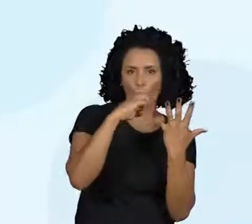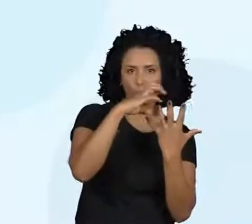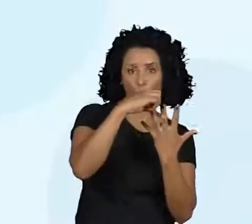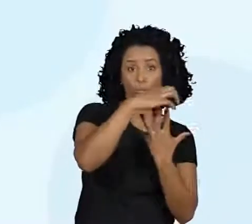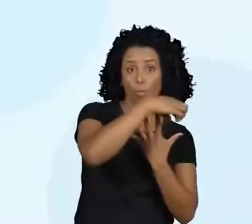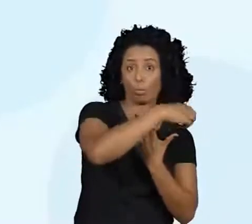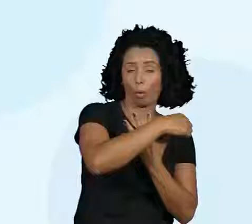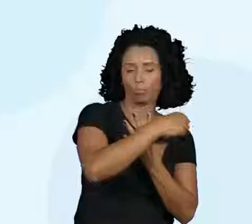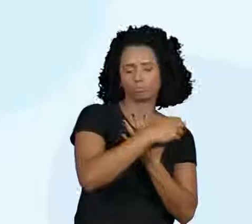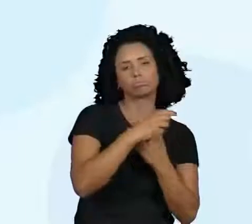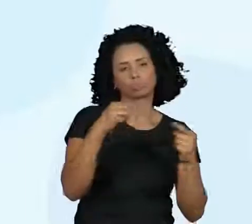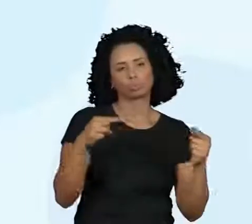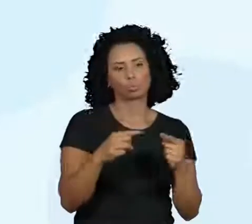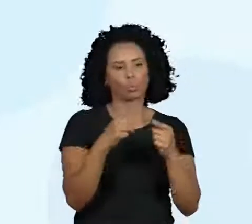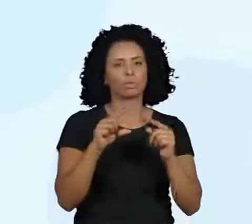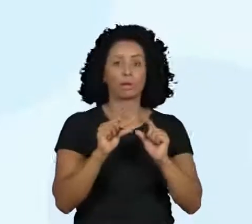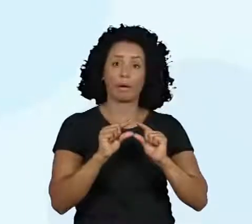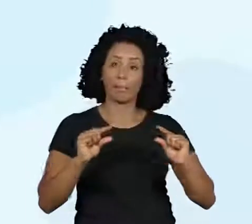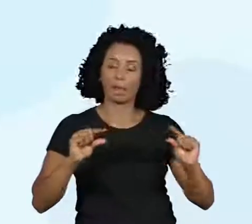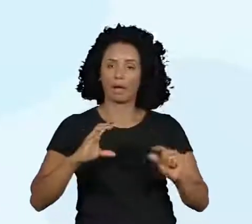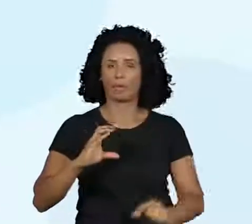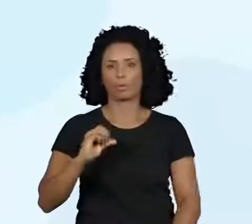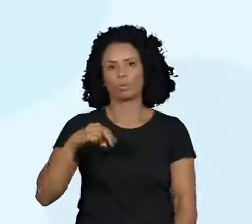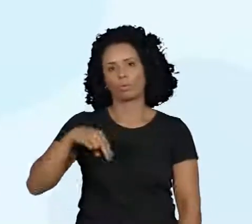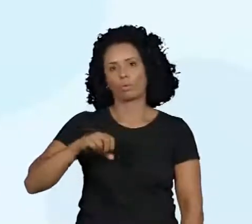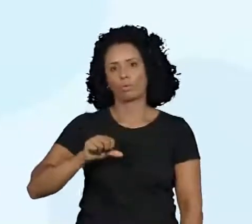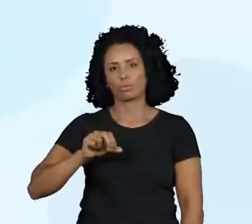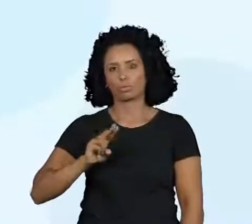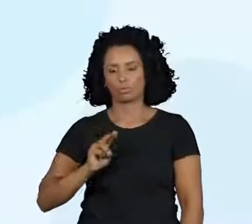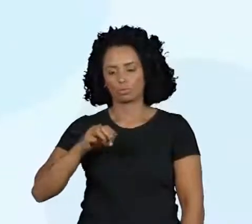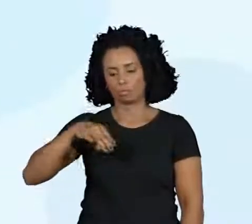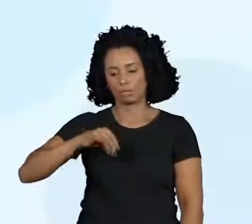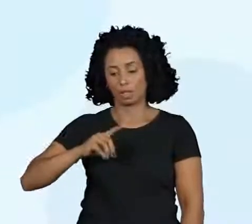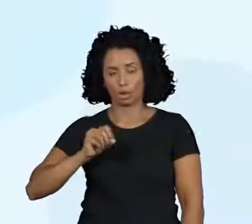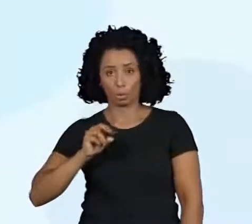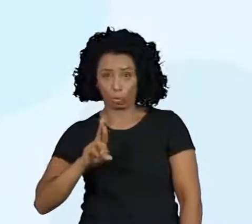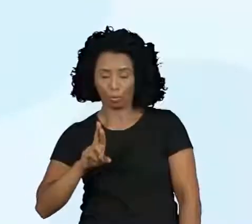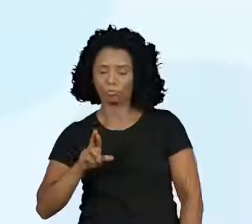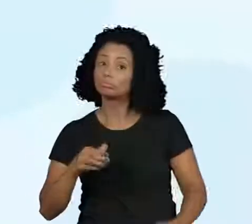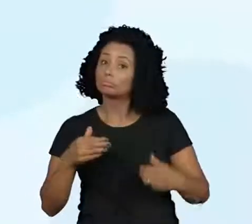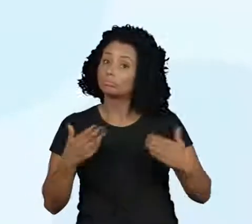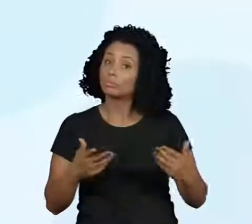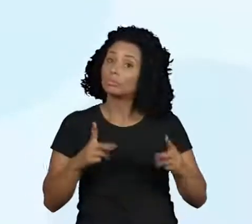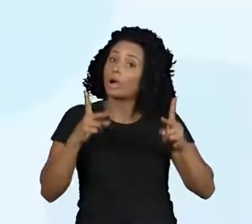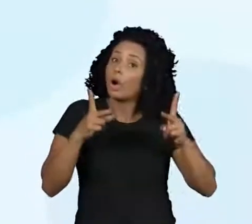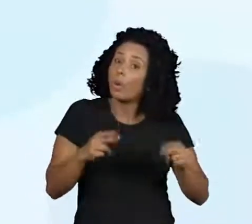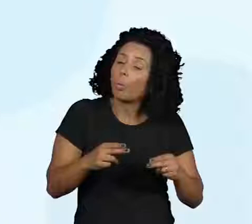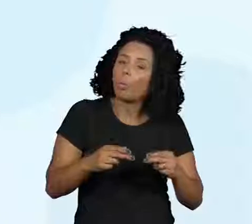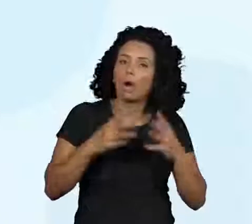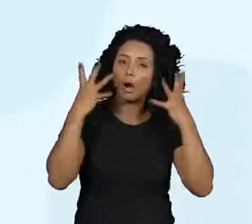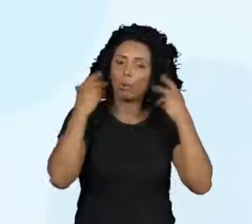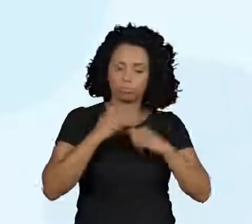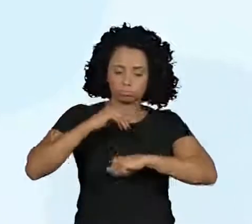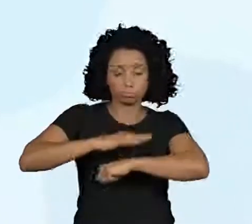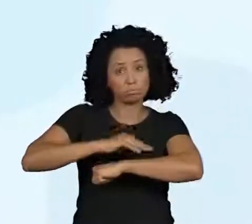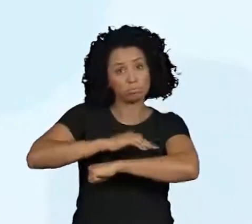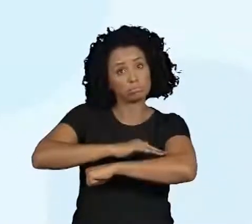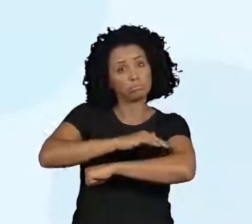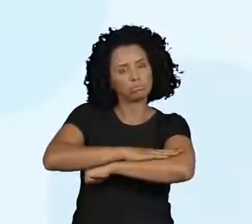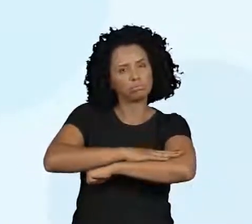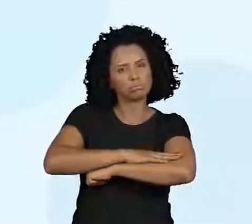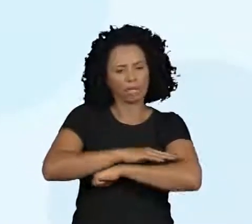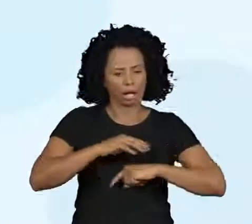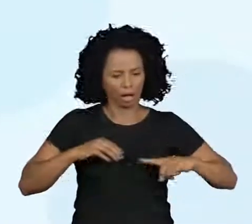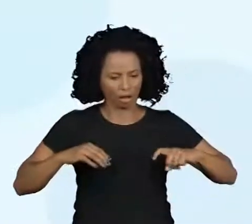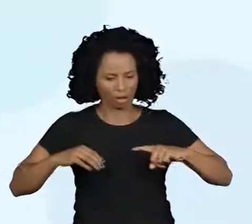uma consumidora, o sapo também é um consumidor, porque ele consome aí a lesma. Então, também vou